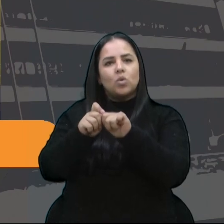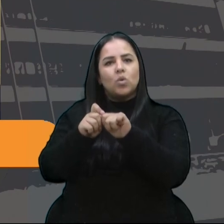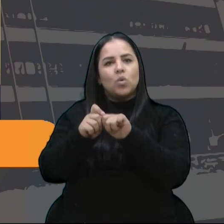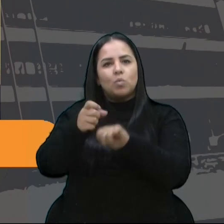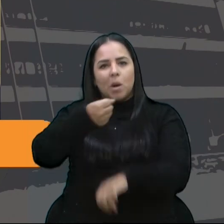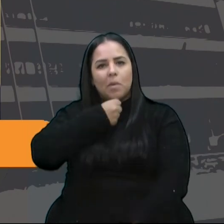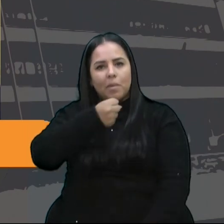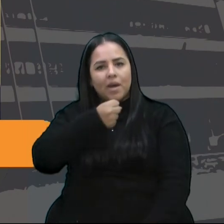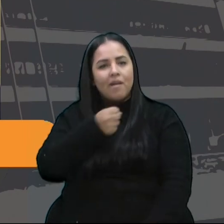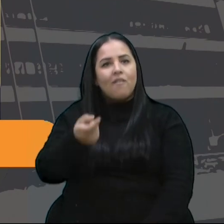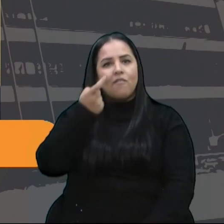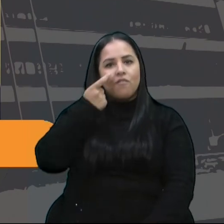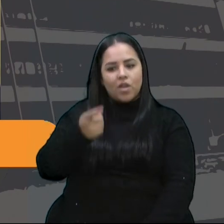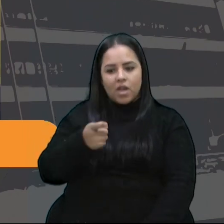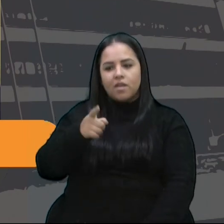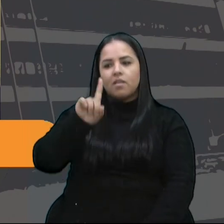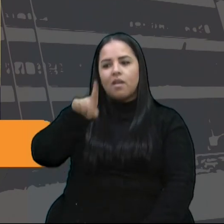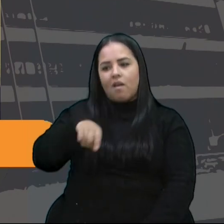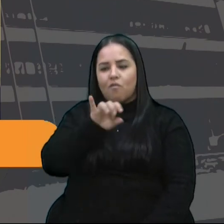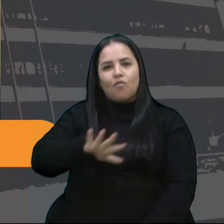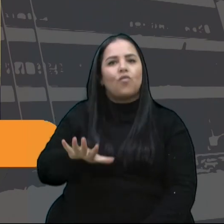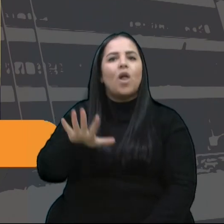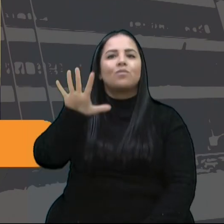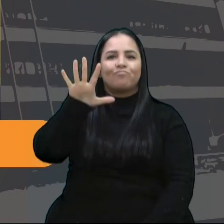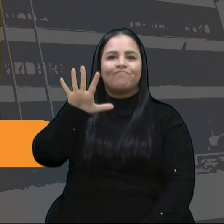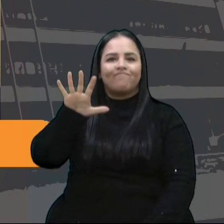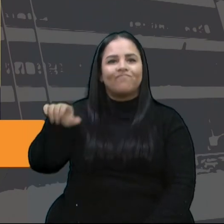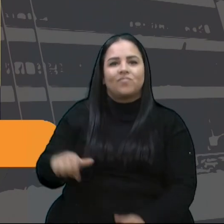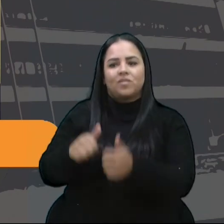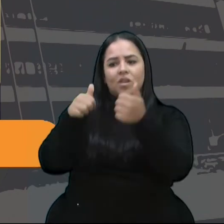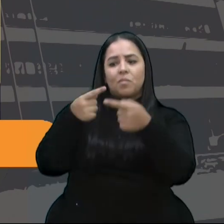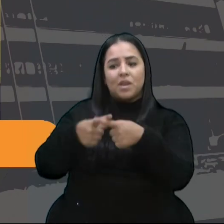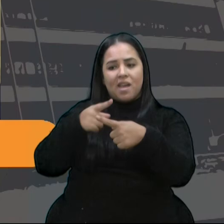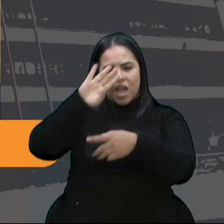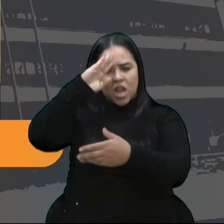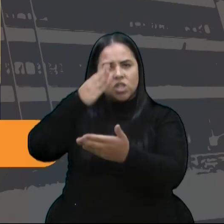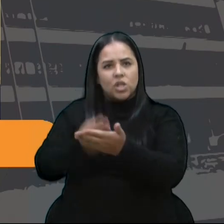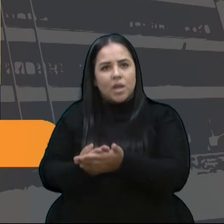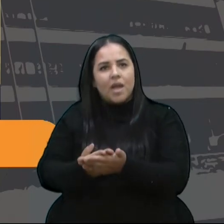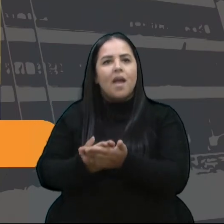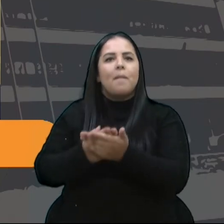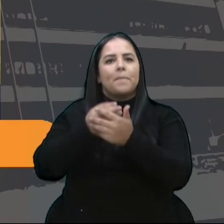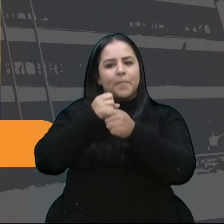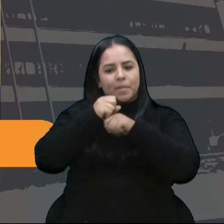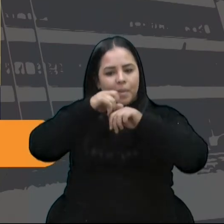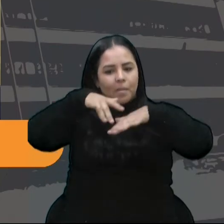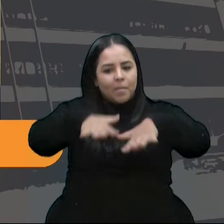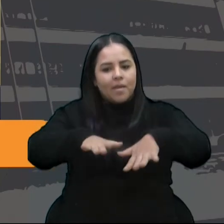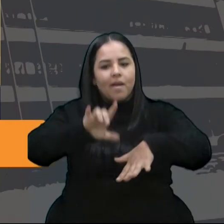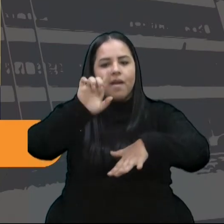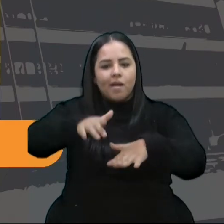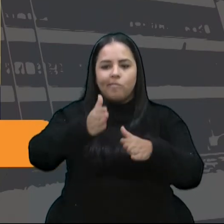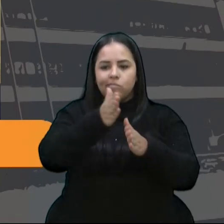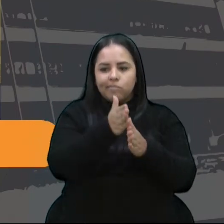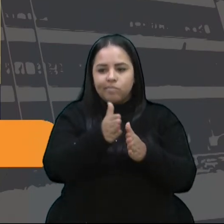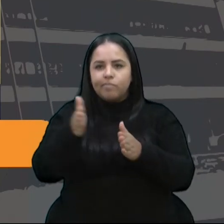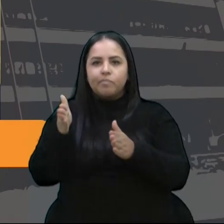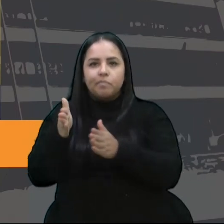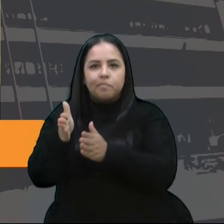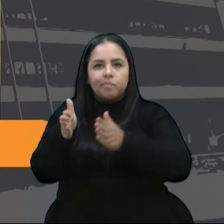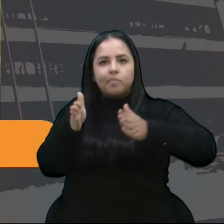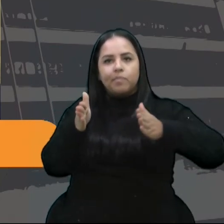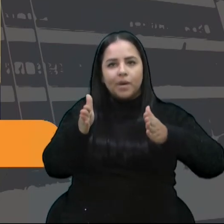do valor que isso tem. Eu acho que a pandemia passou a ser um divisor de águas justamente nessa questão. As pessoas